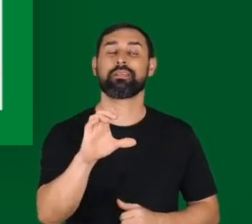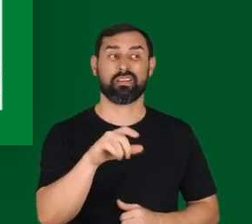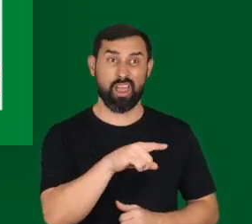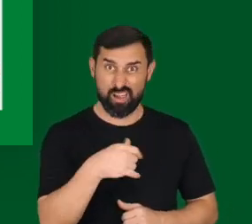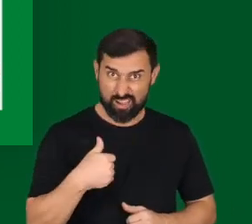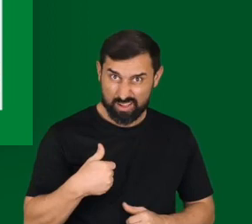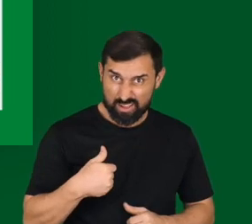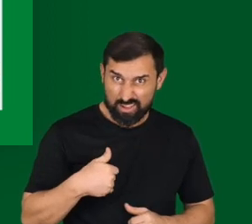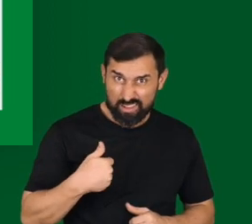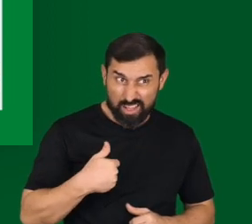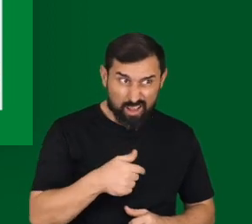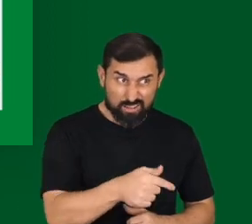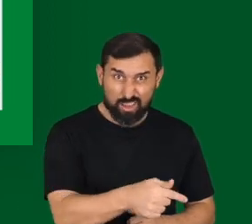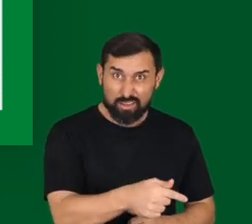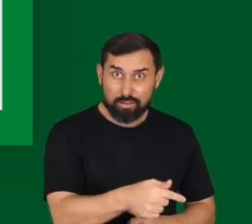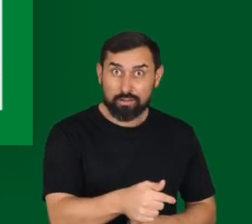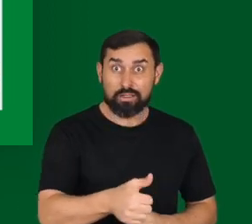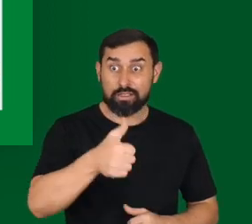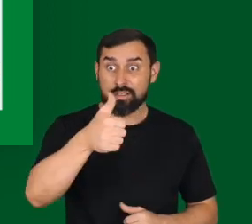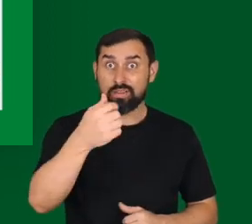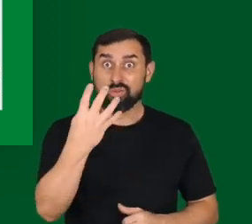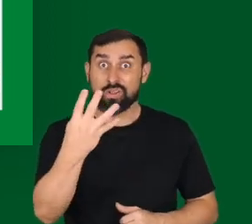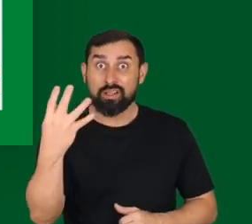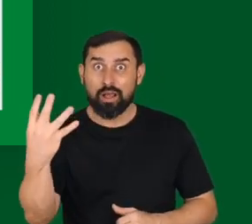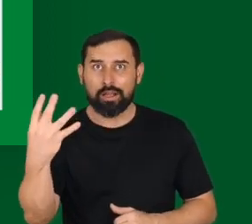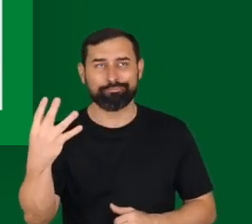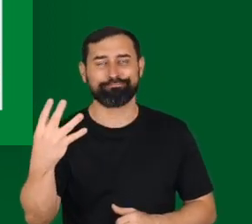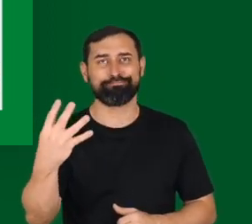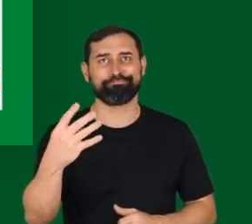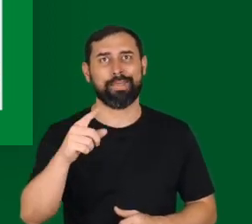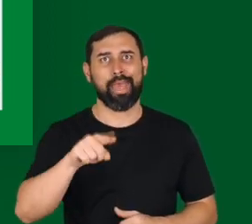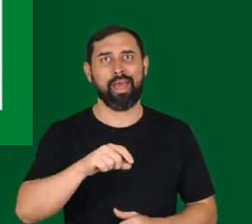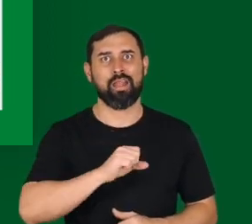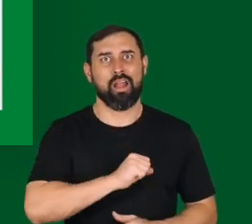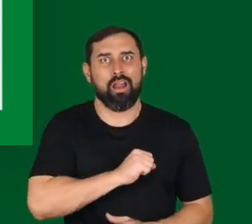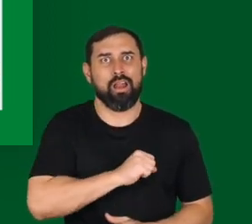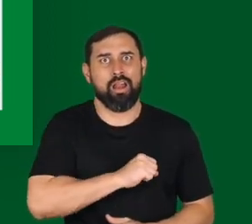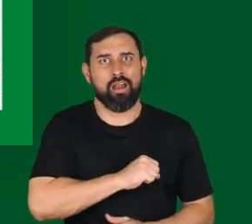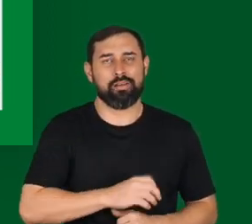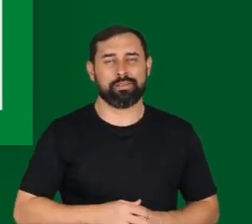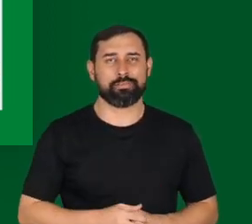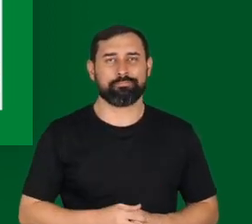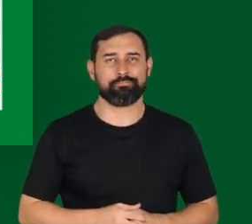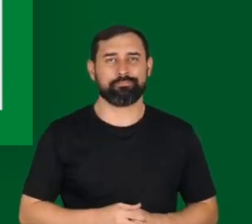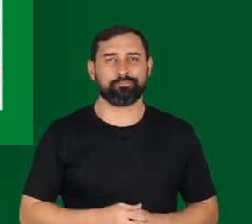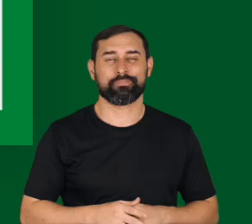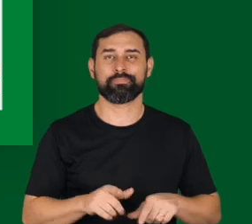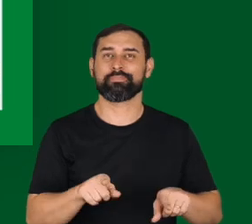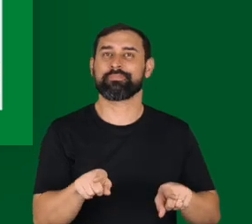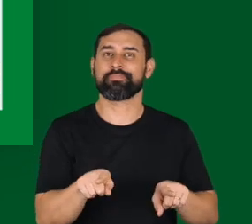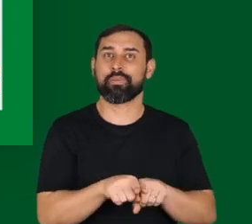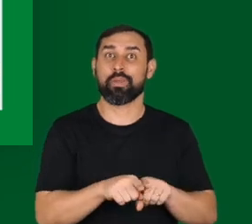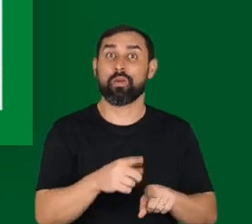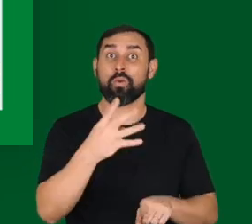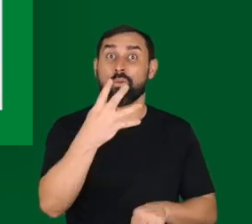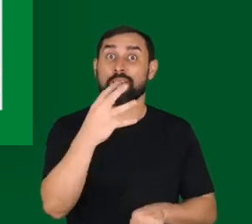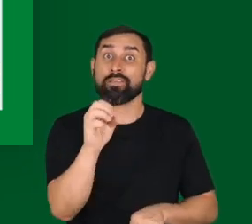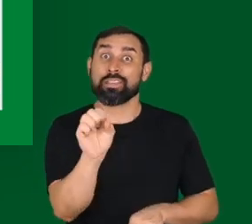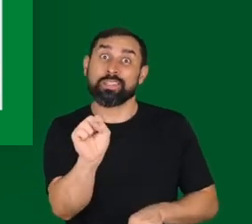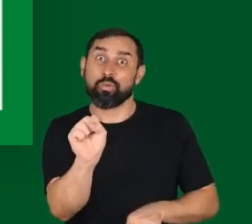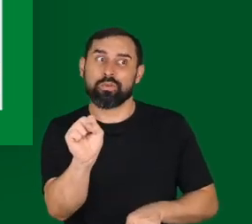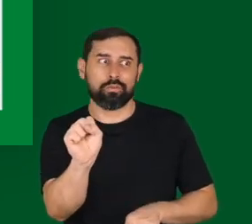também, para uma criança de 7 anos, 144, o paciente está taquicárdico. Tempo de enchimento de 4 segundos, então